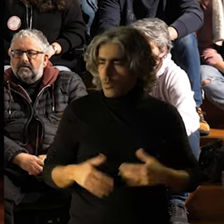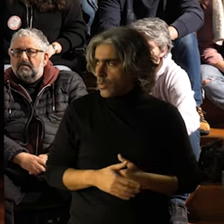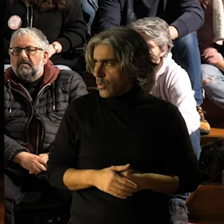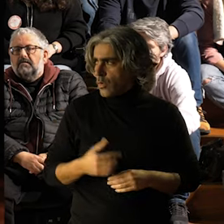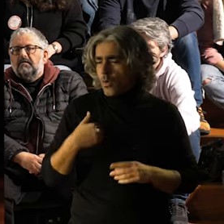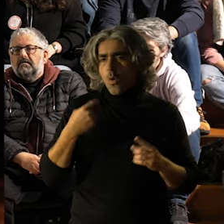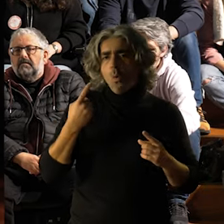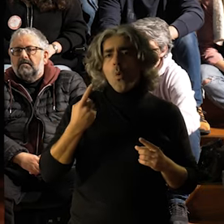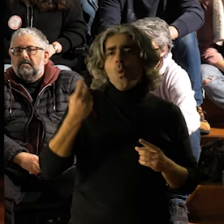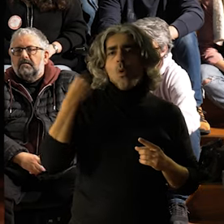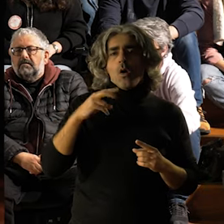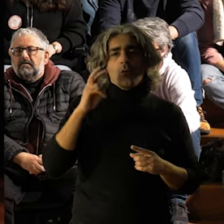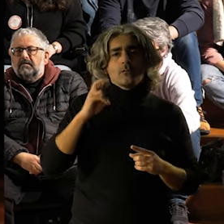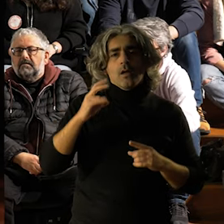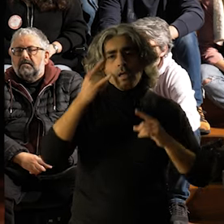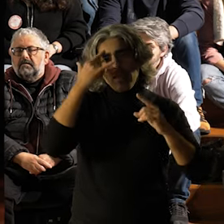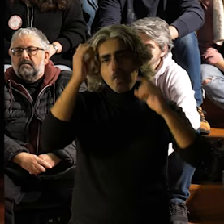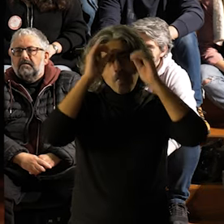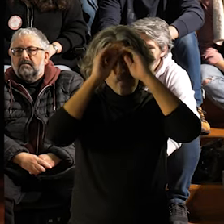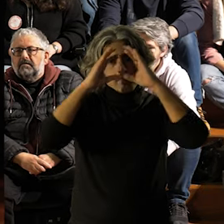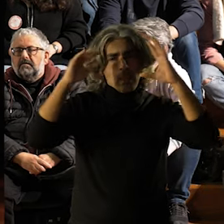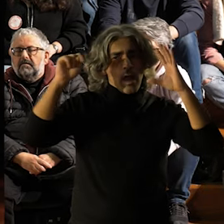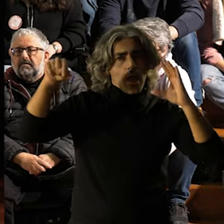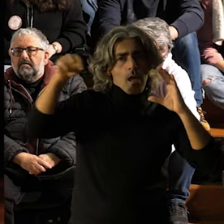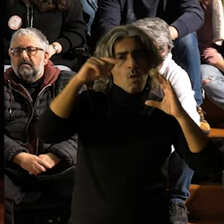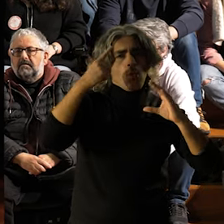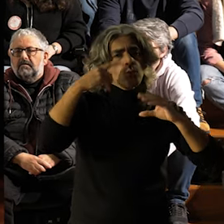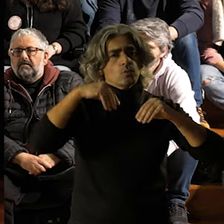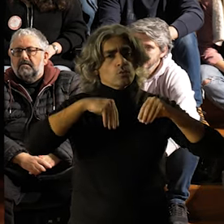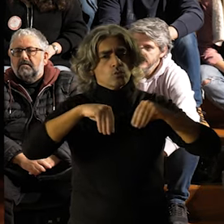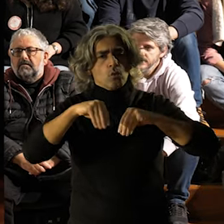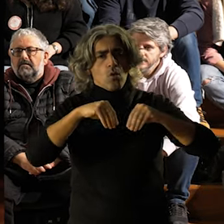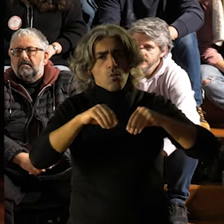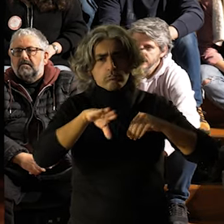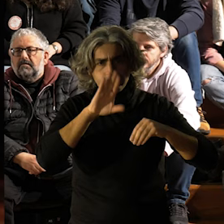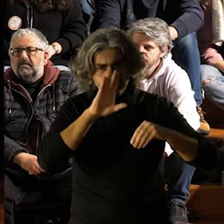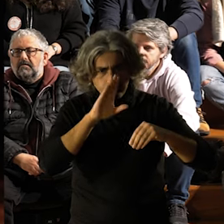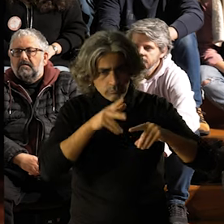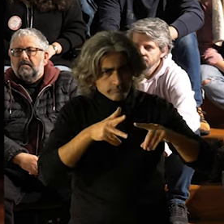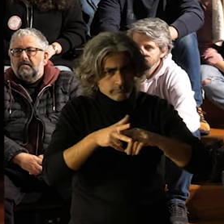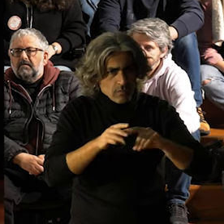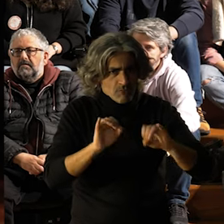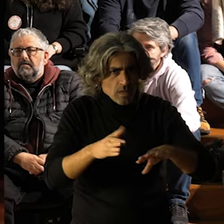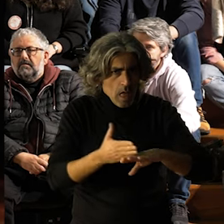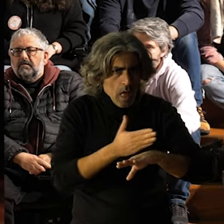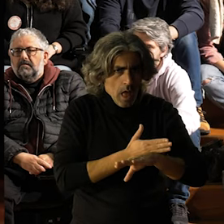Eu ontem ouvi aquela ideia de que houve um jogo interrompido antes do fim.